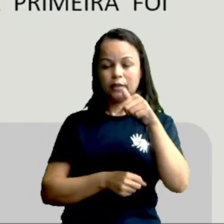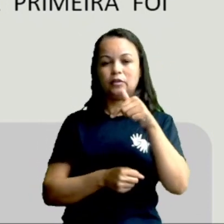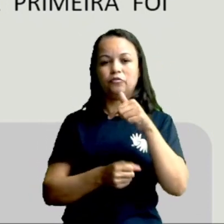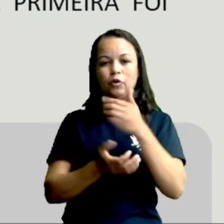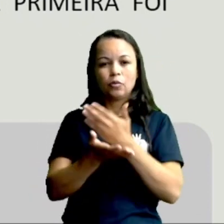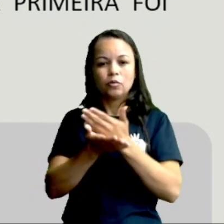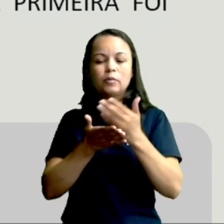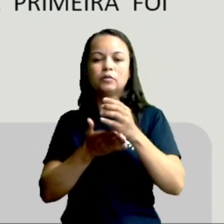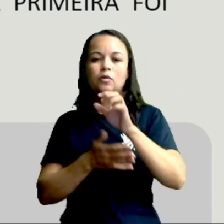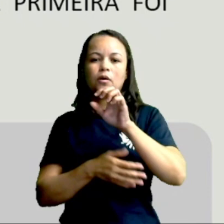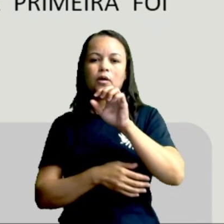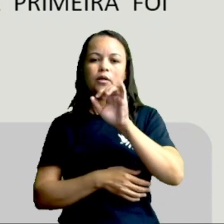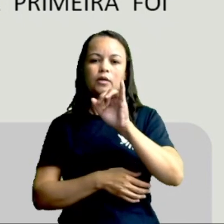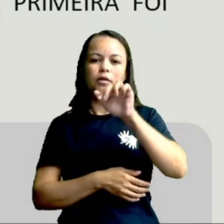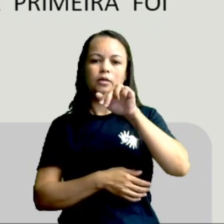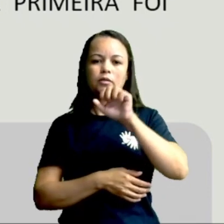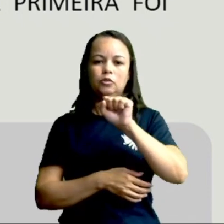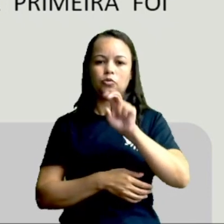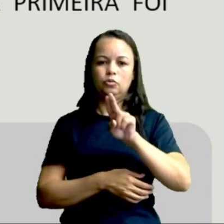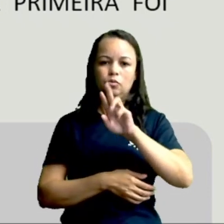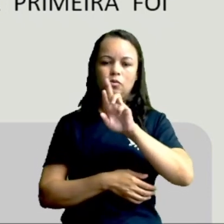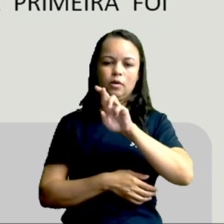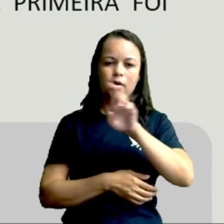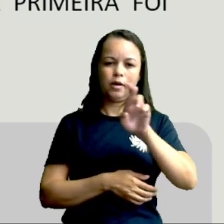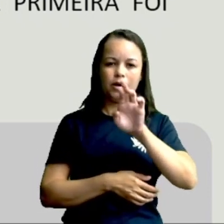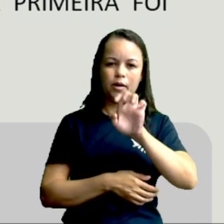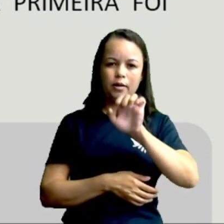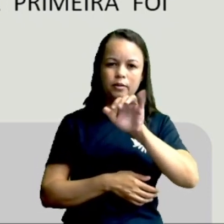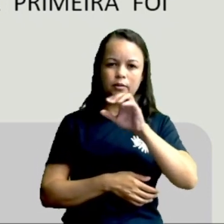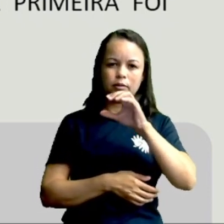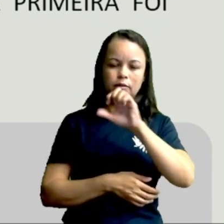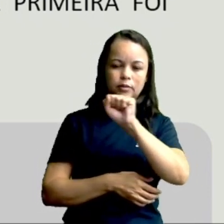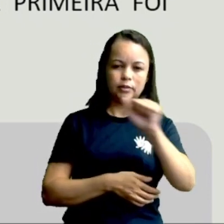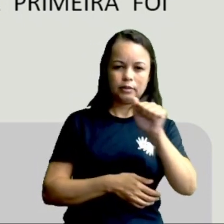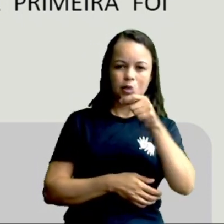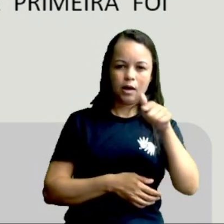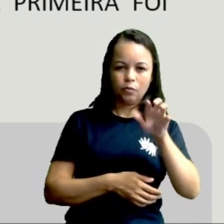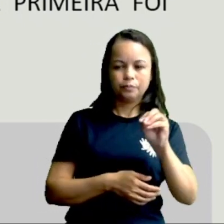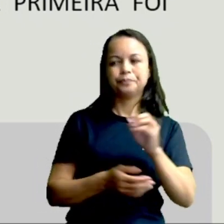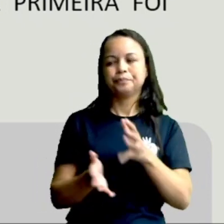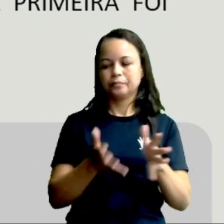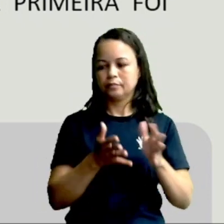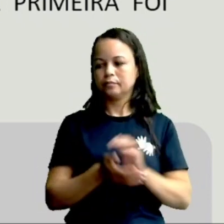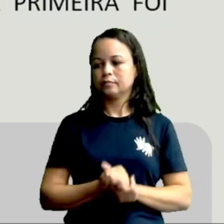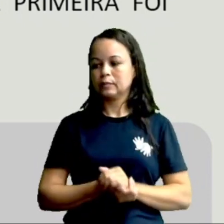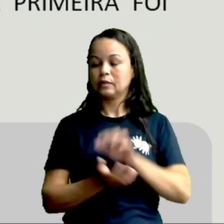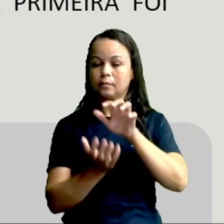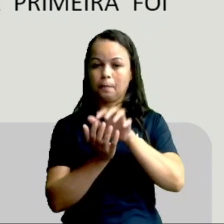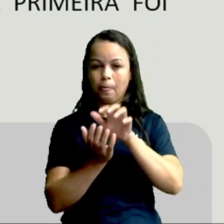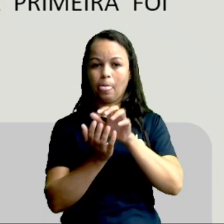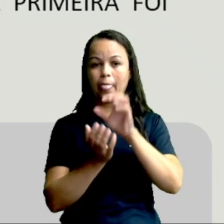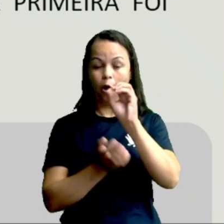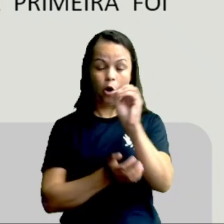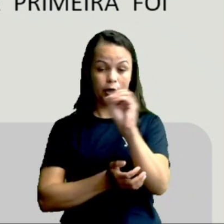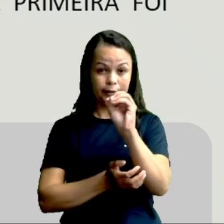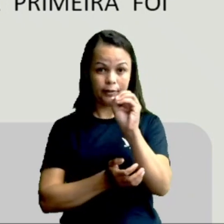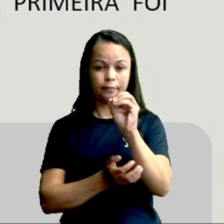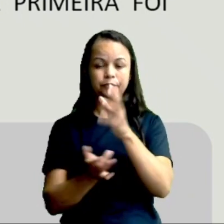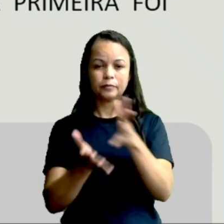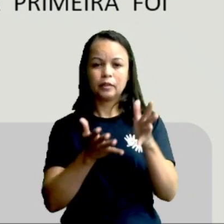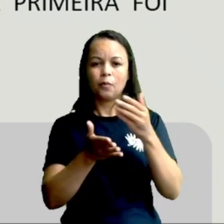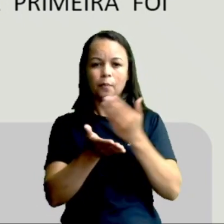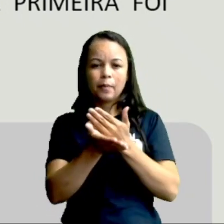insurreição. Olinda foi a segunda cidade brasileira declarada Patrimônio da Humanidade